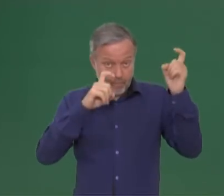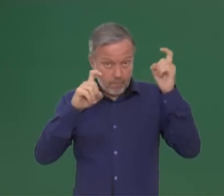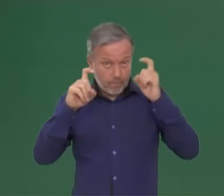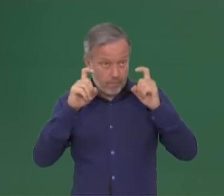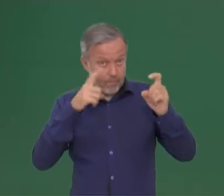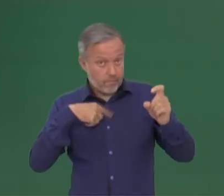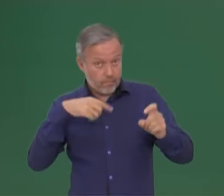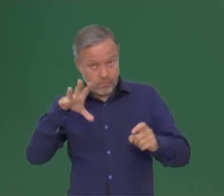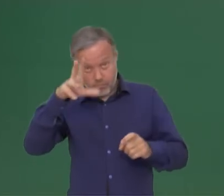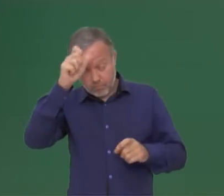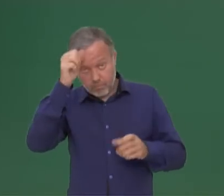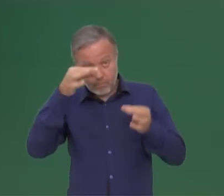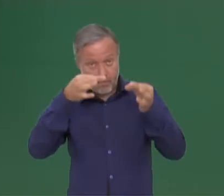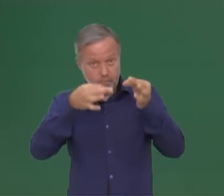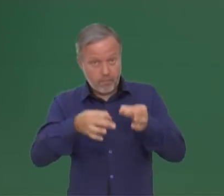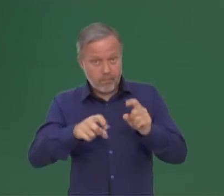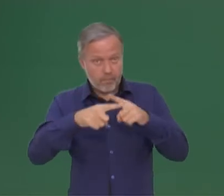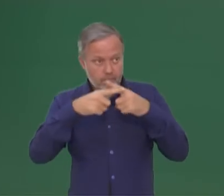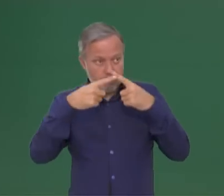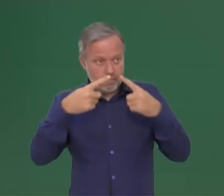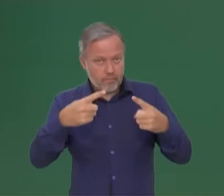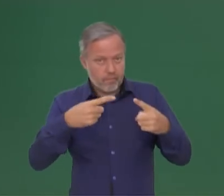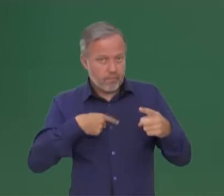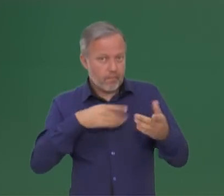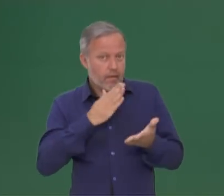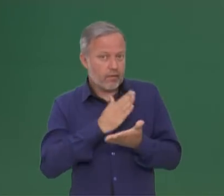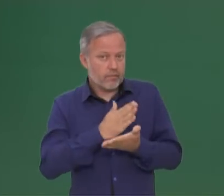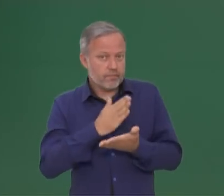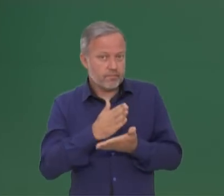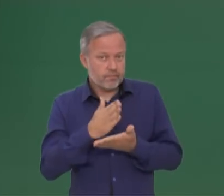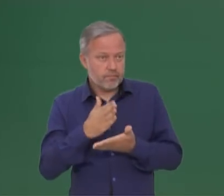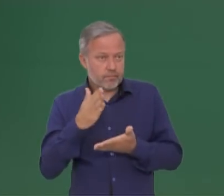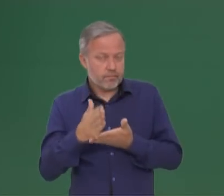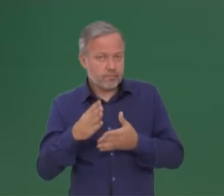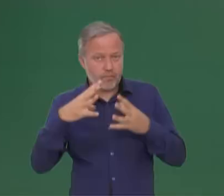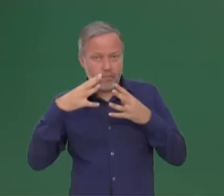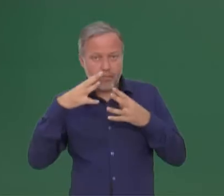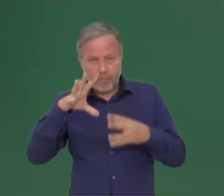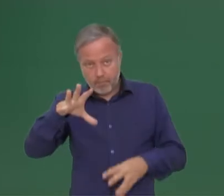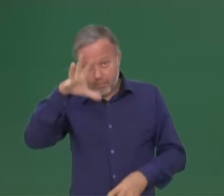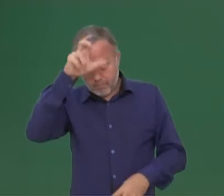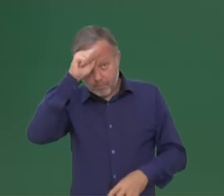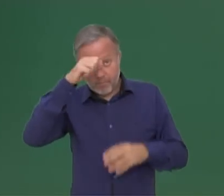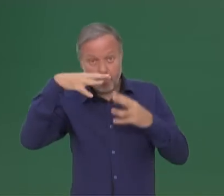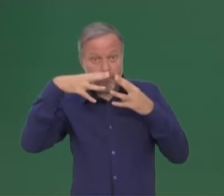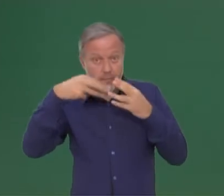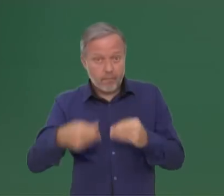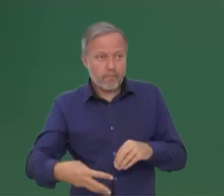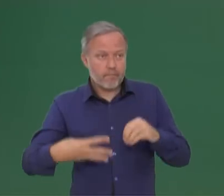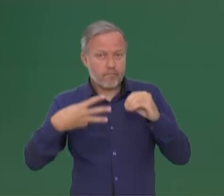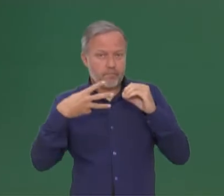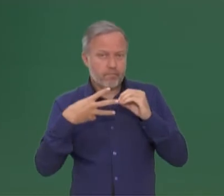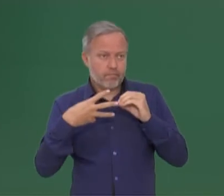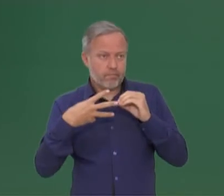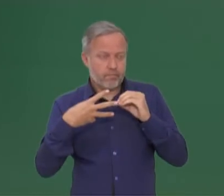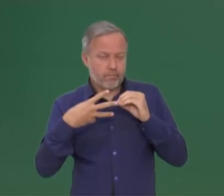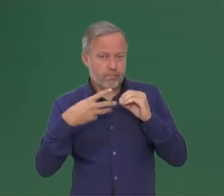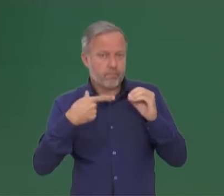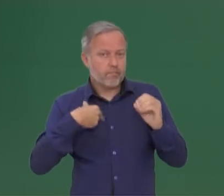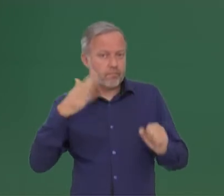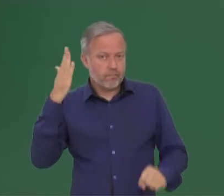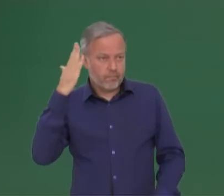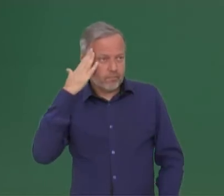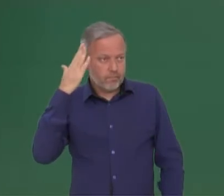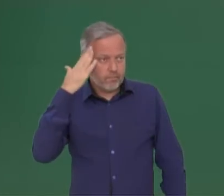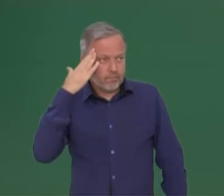vocês querem aprender direitinho, então nós vamos por partes para aprender tudo sobre a célula. Então, eu já sei da